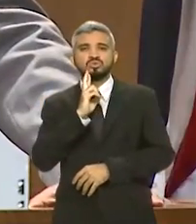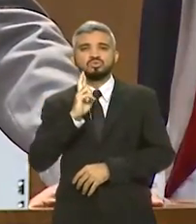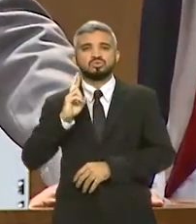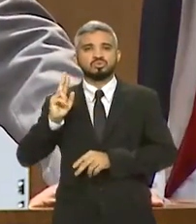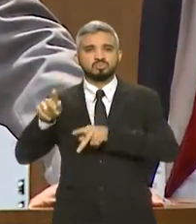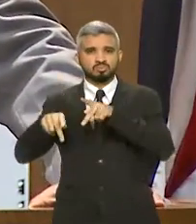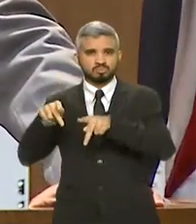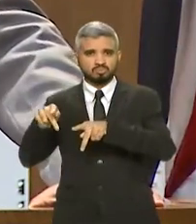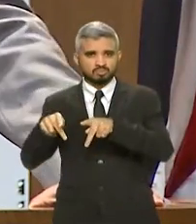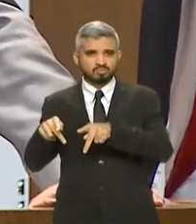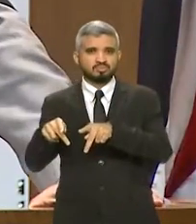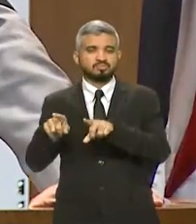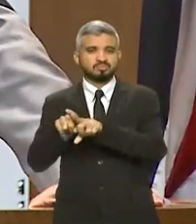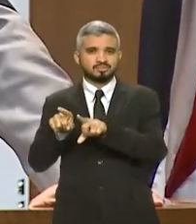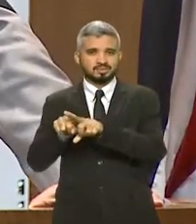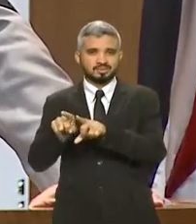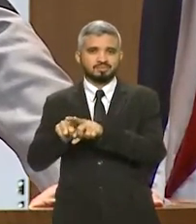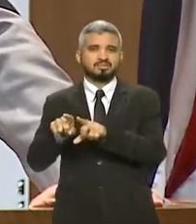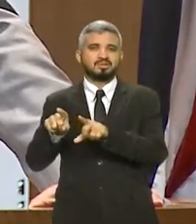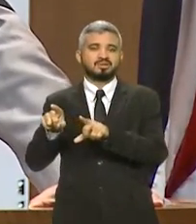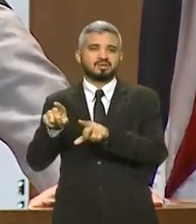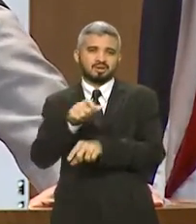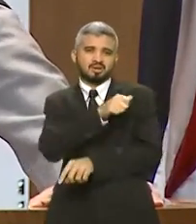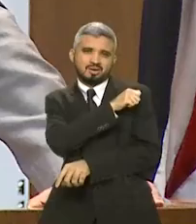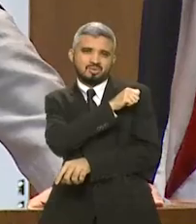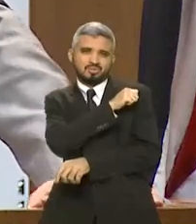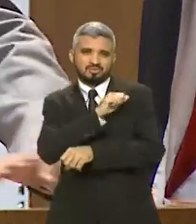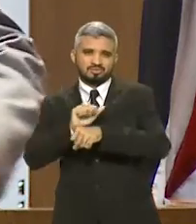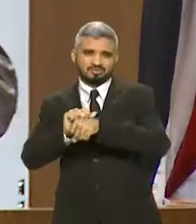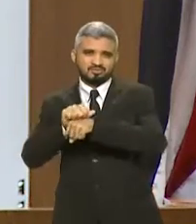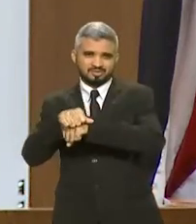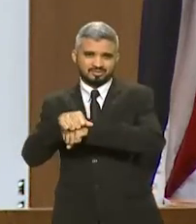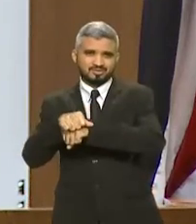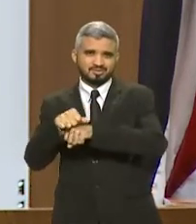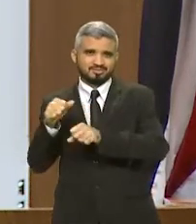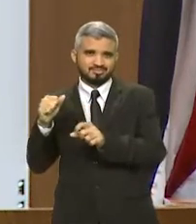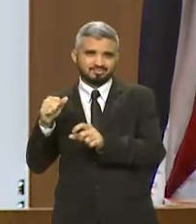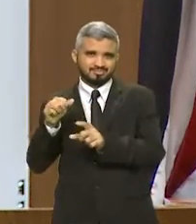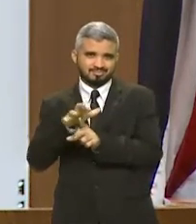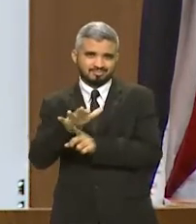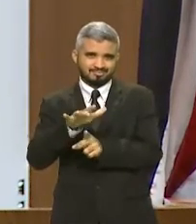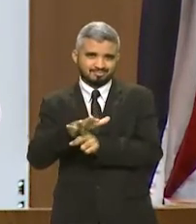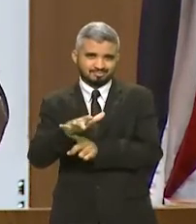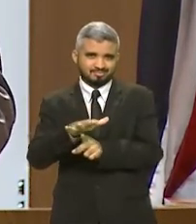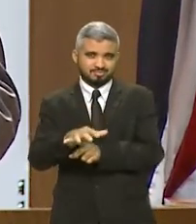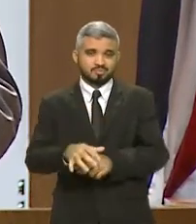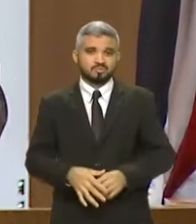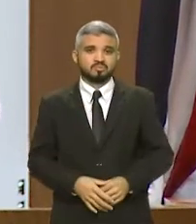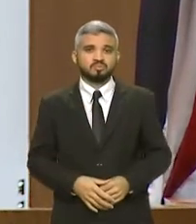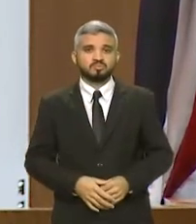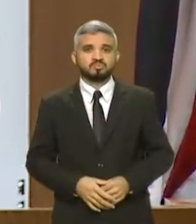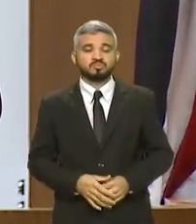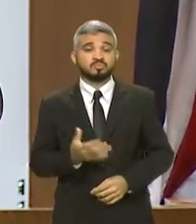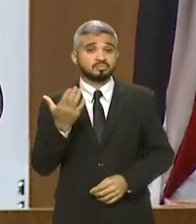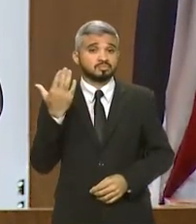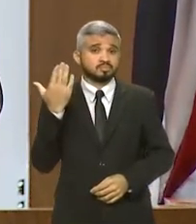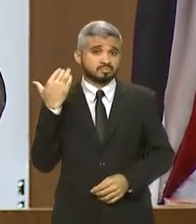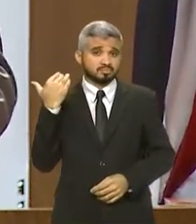que, quando foi criado, eu participei diretamente orientando caminhos para que a gente pudesse